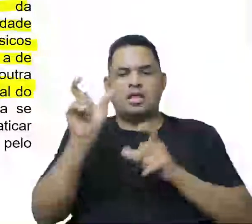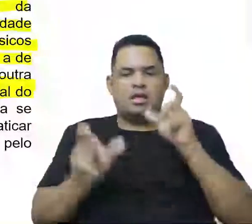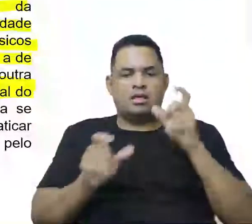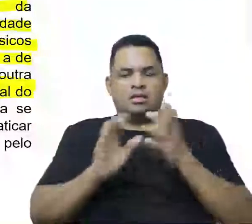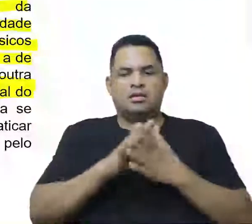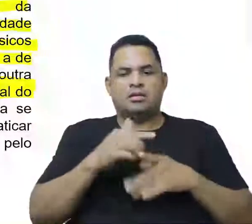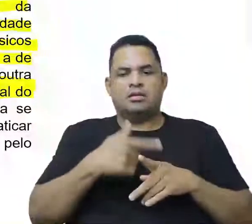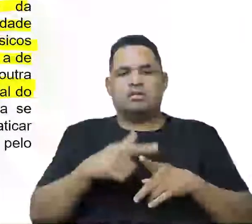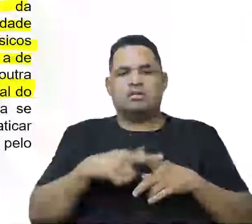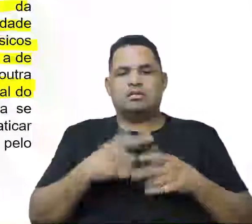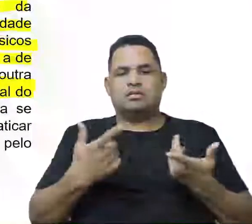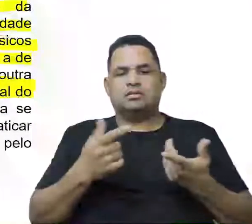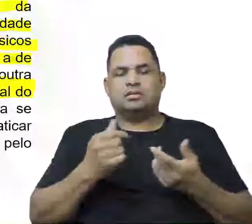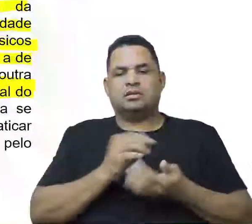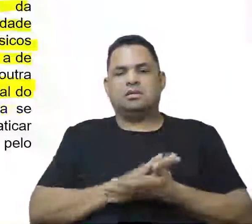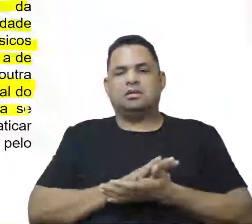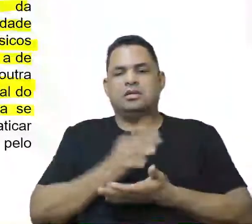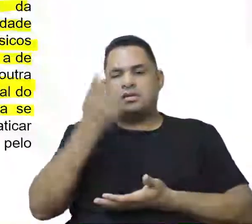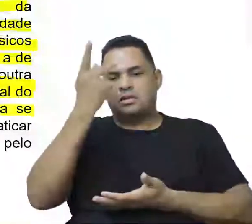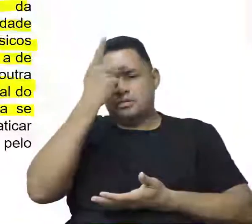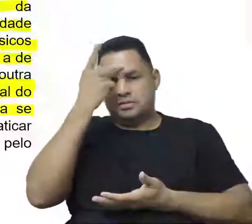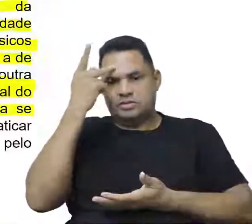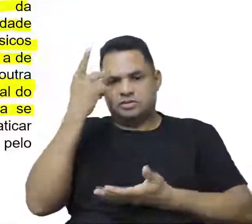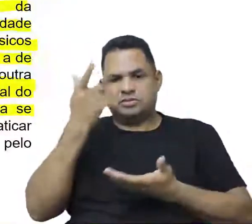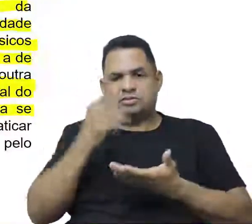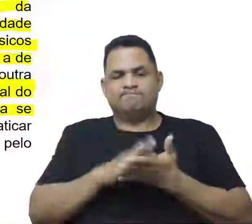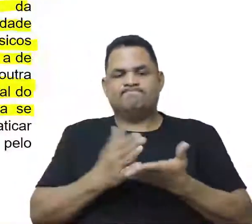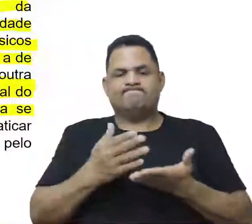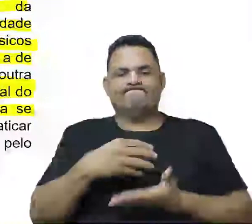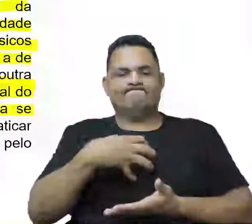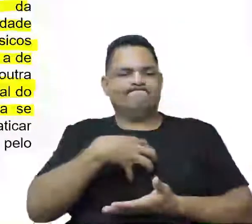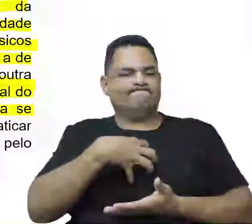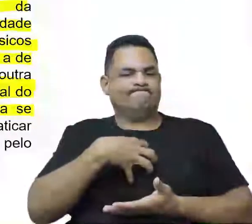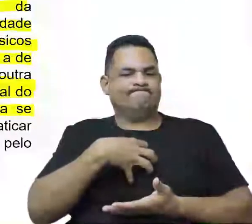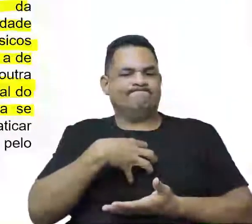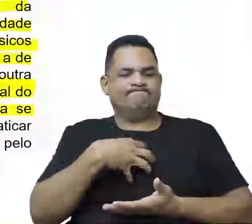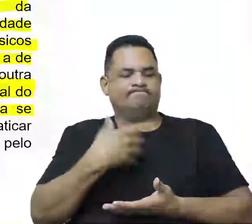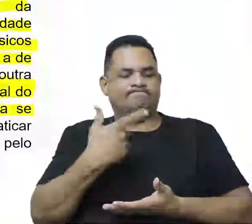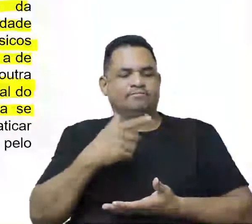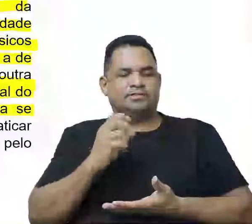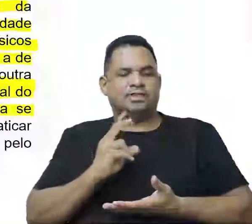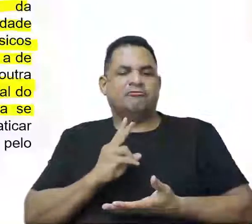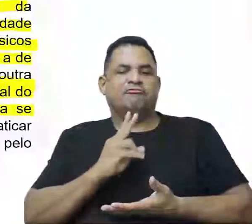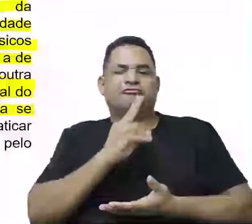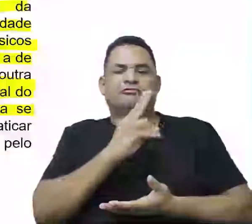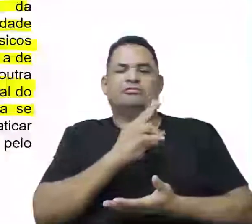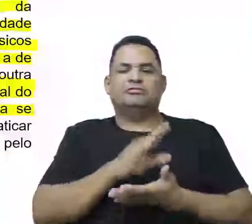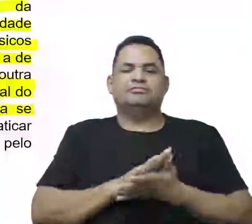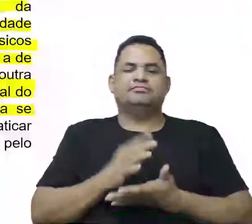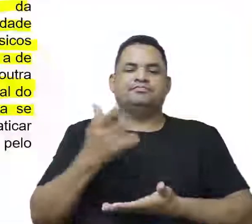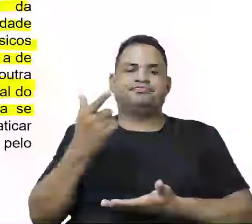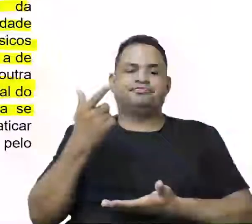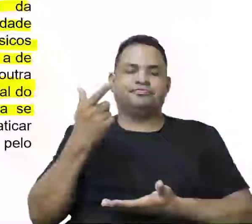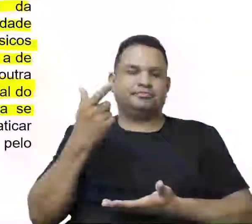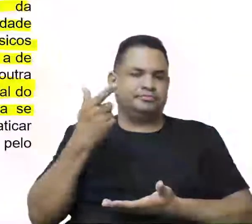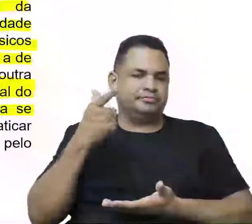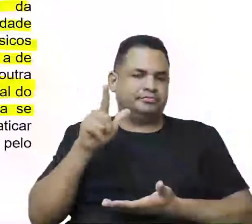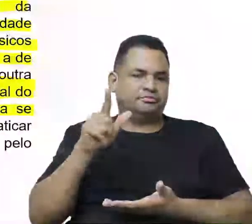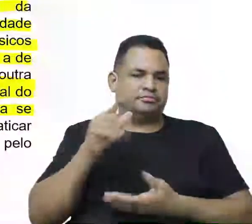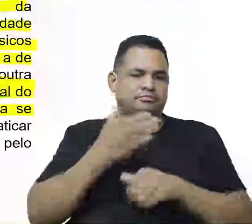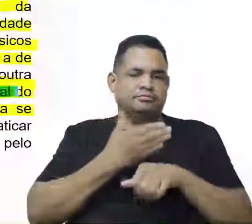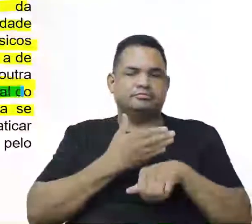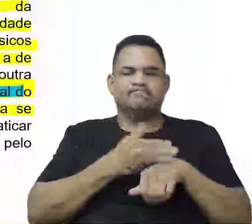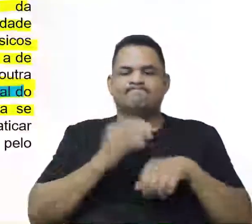do problema tende a fazer com que a pessoa se sinta impotente em não